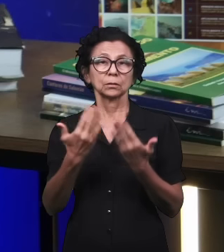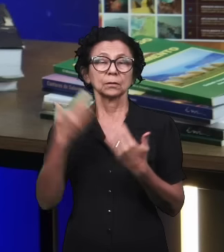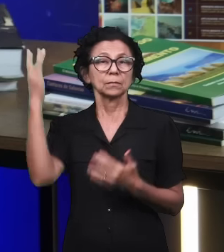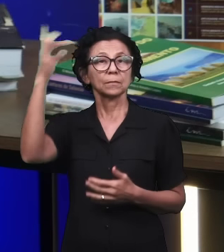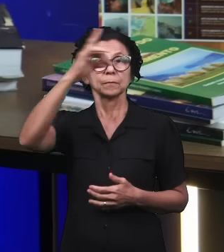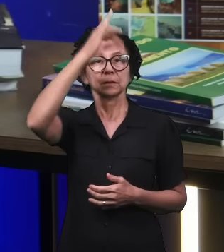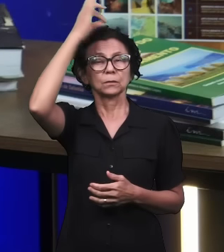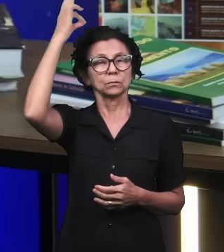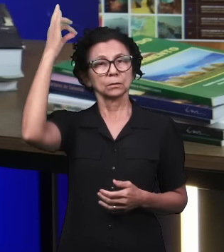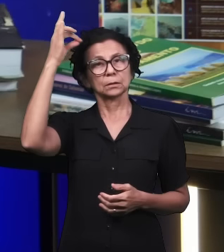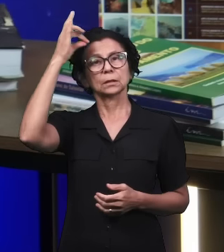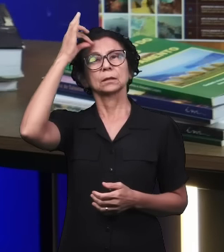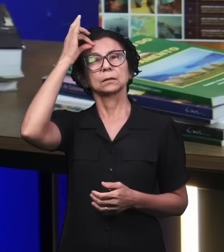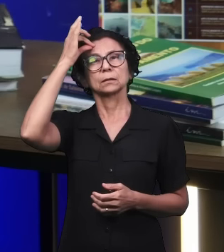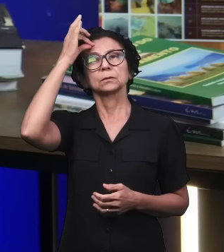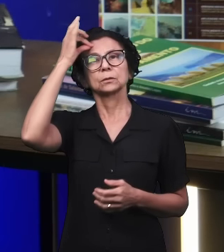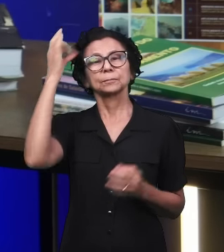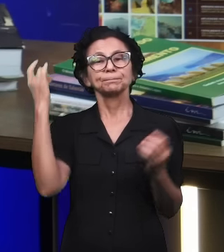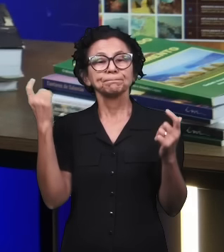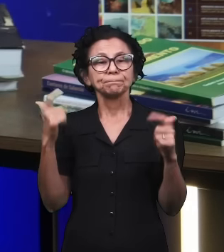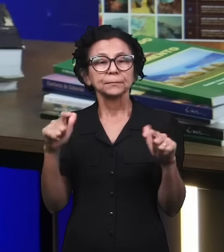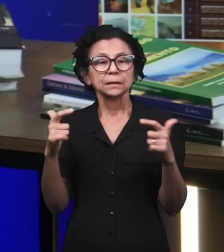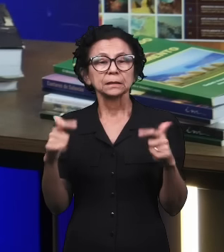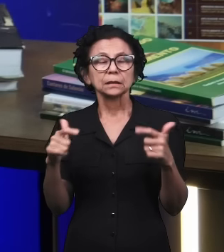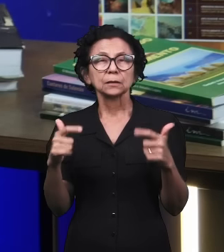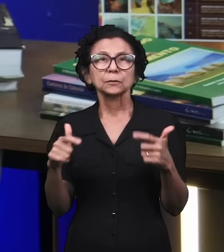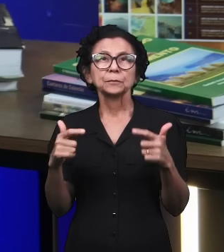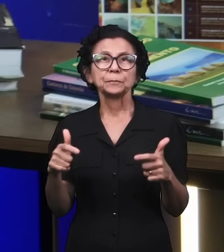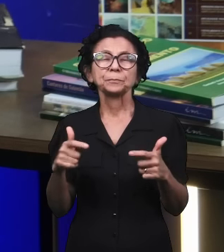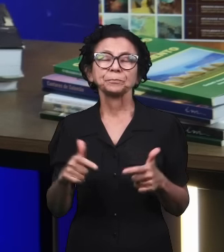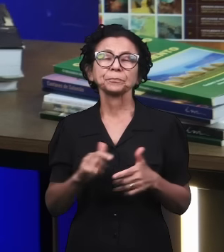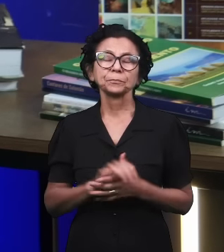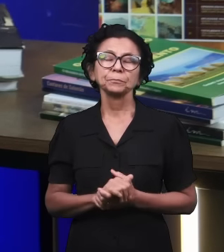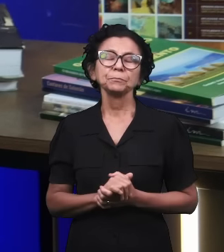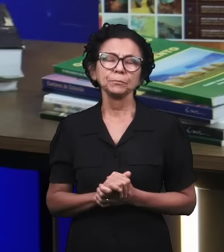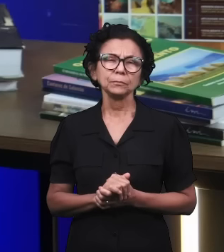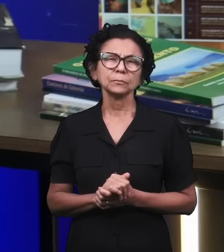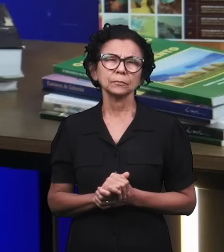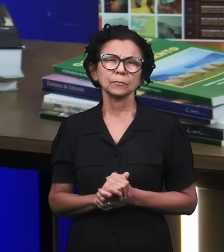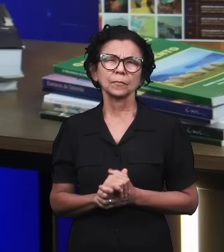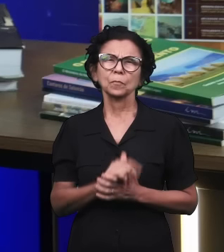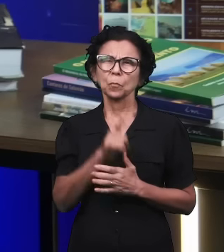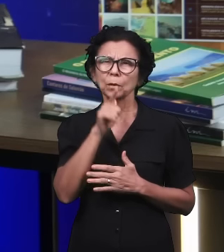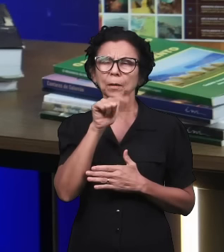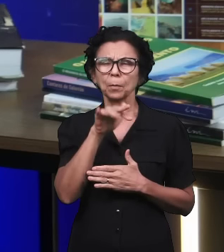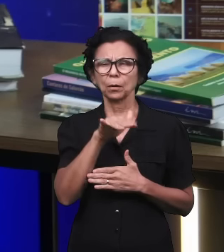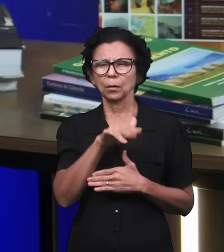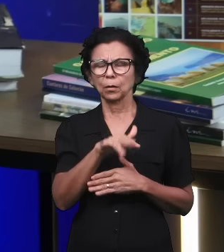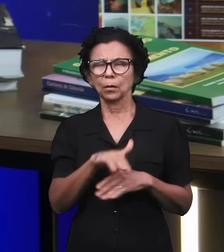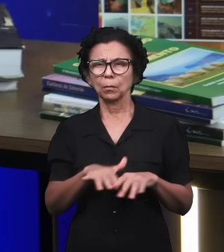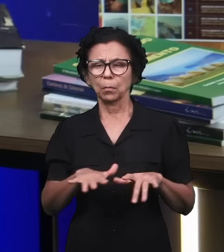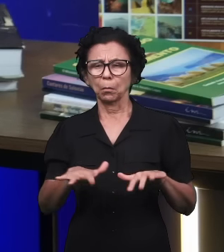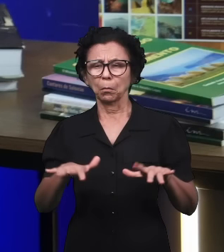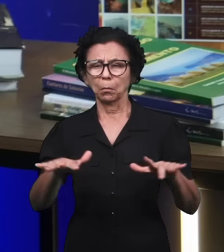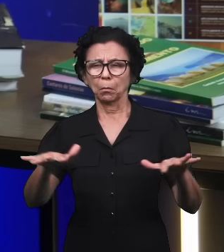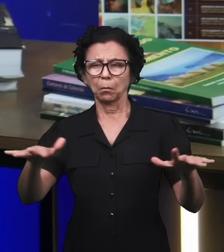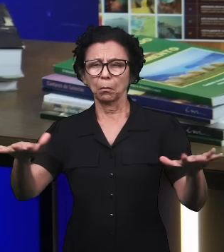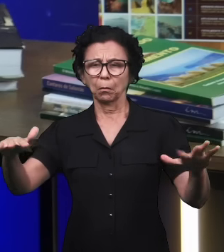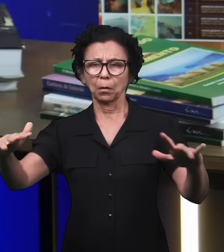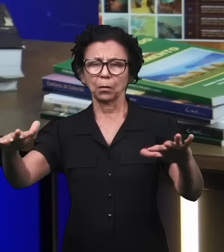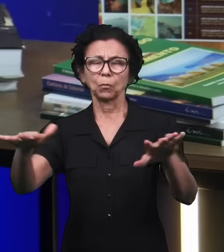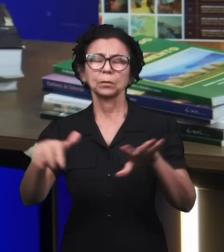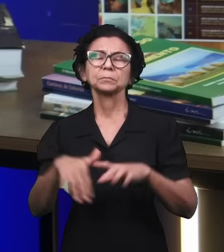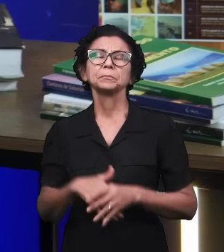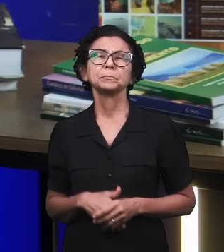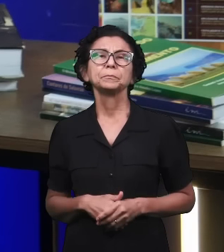essa retenção desse grande volume de água, e hoje, profeticamente, nós percebemos isso, e